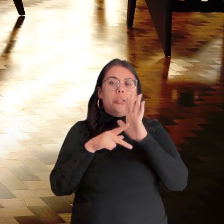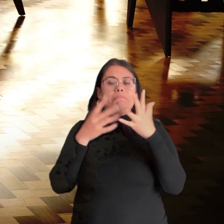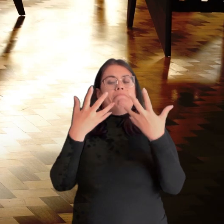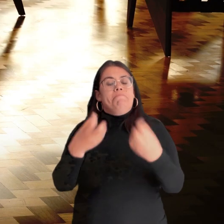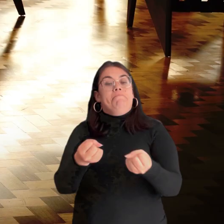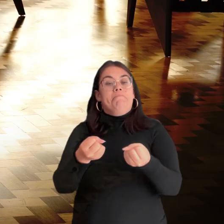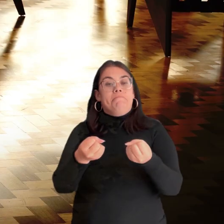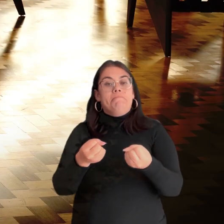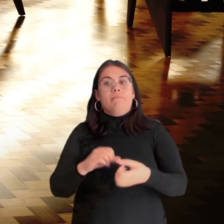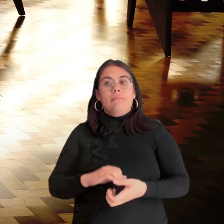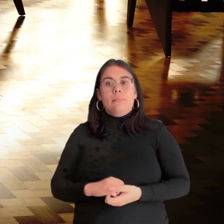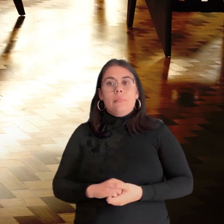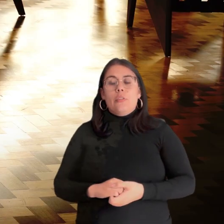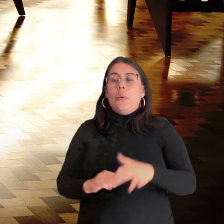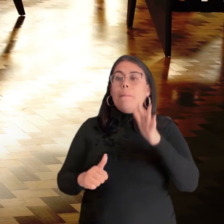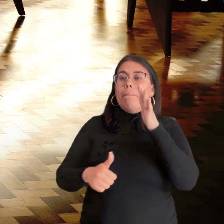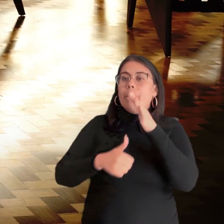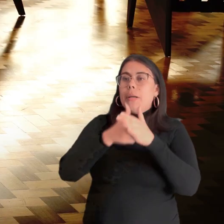projeto assim, que